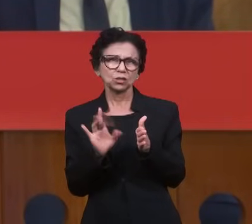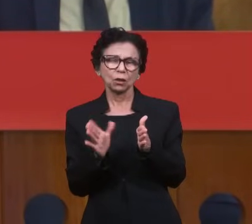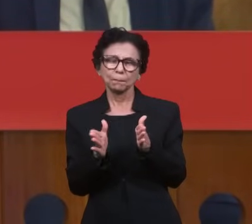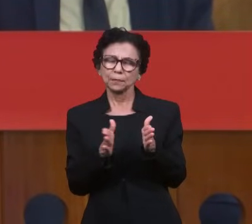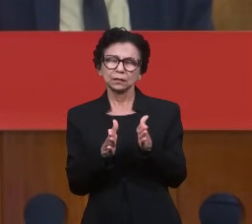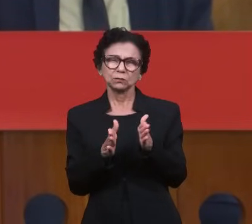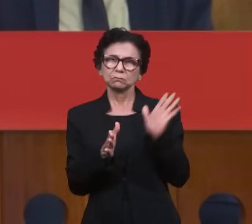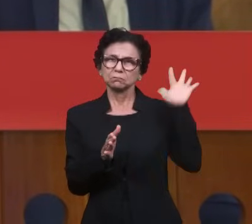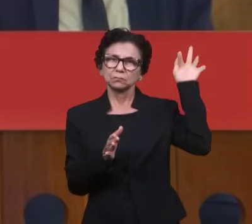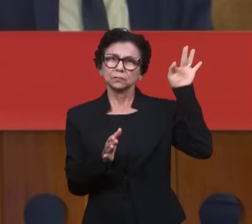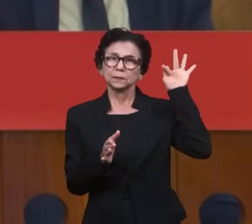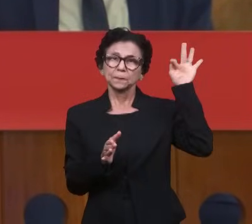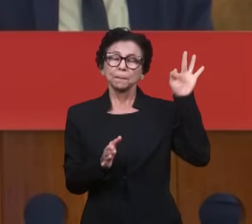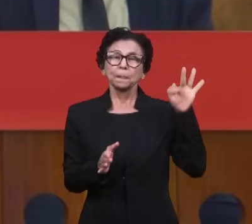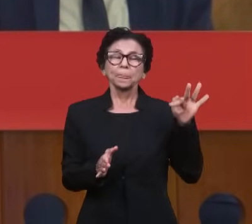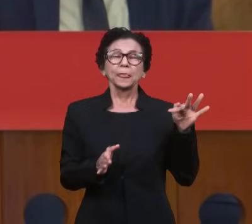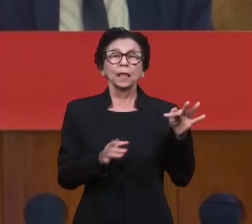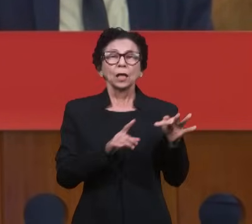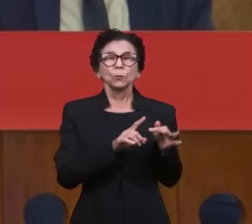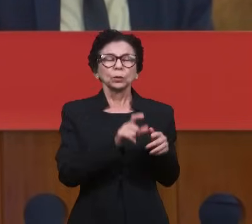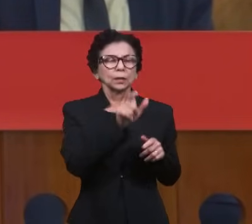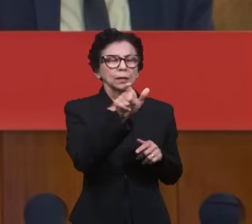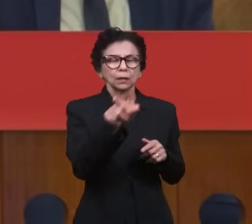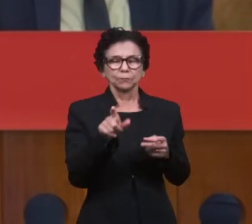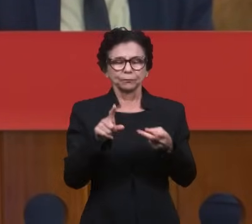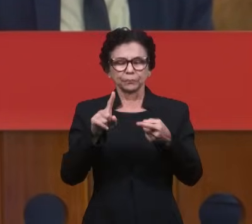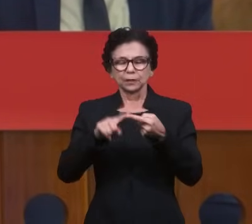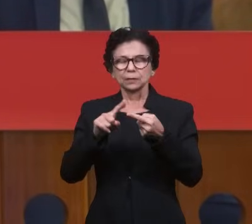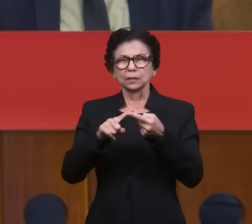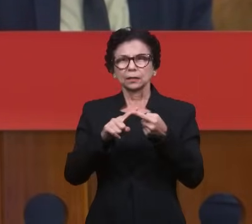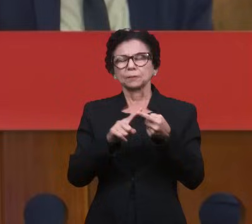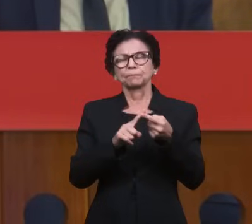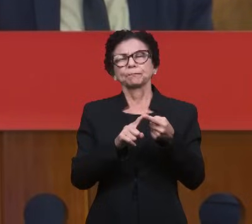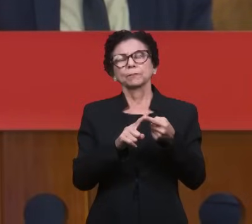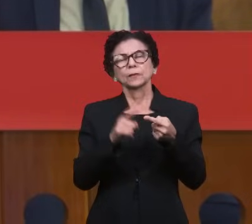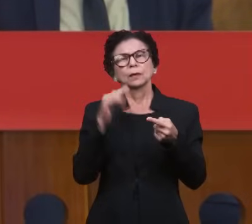ele pensa uma coisa, o outro já pensa outra.